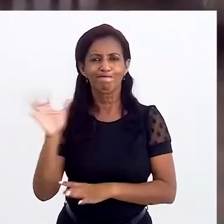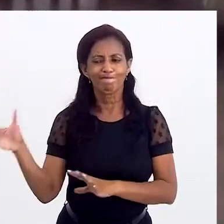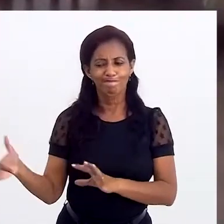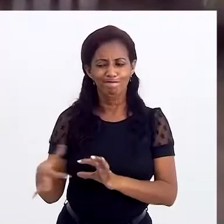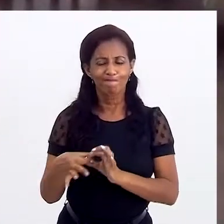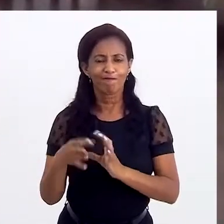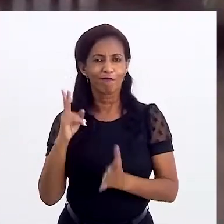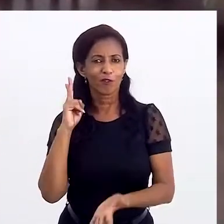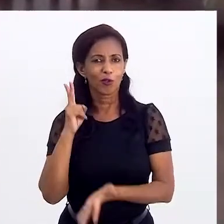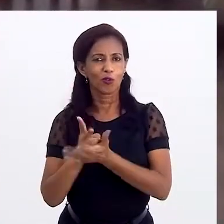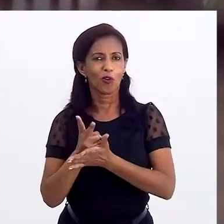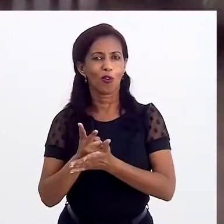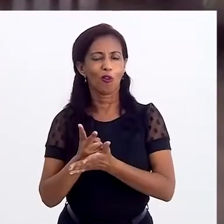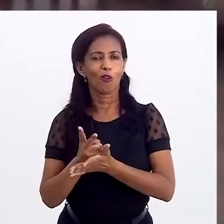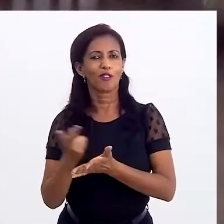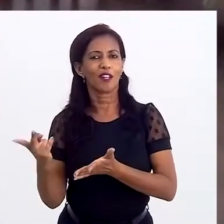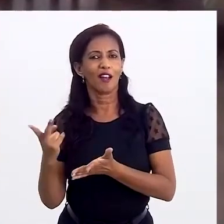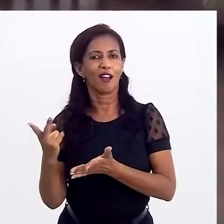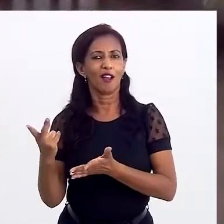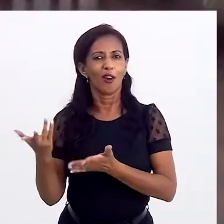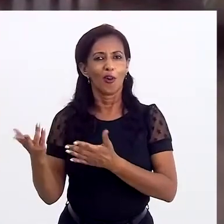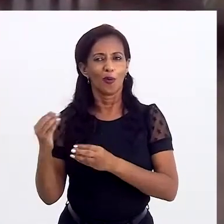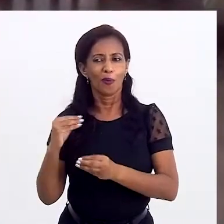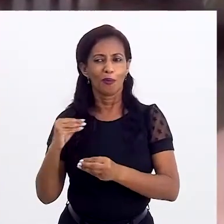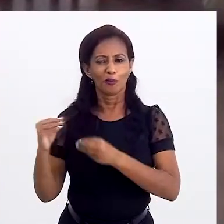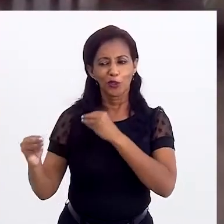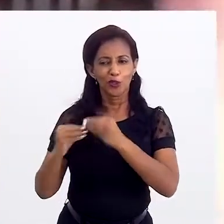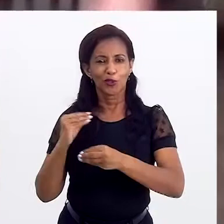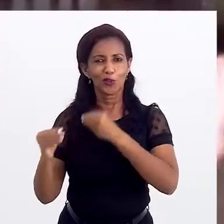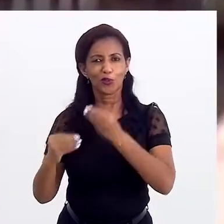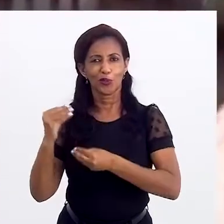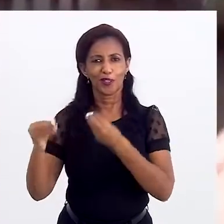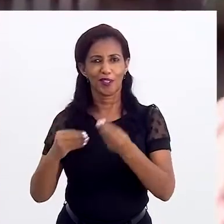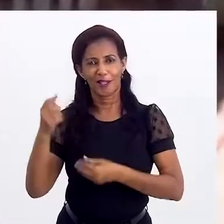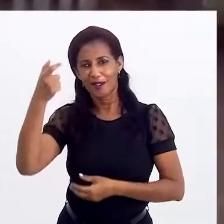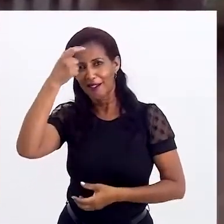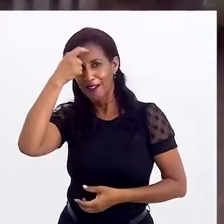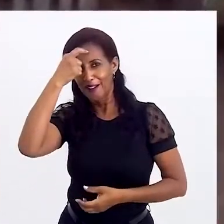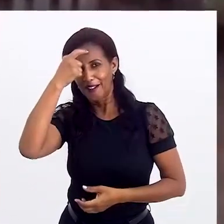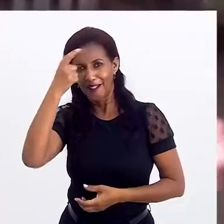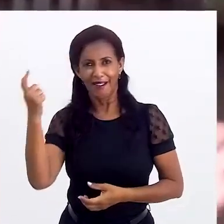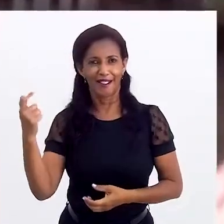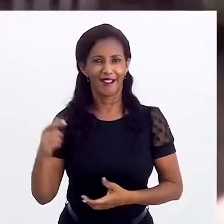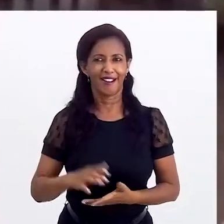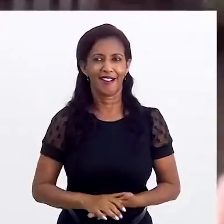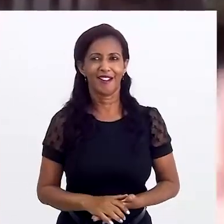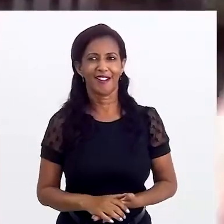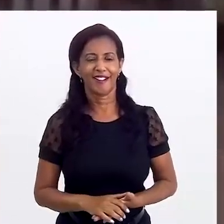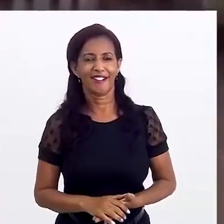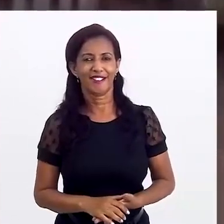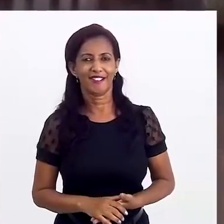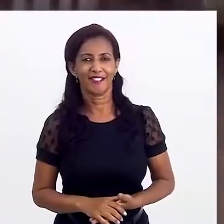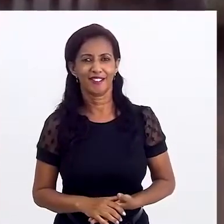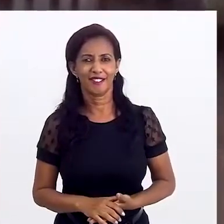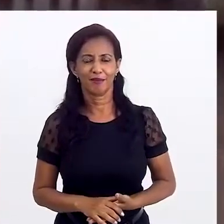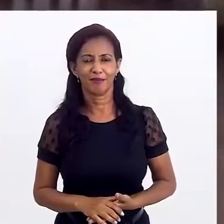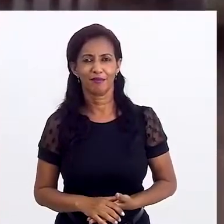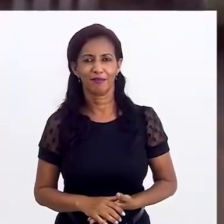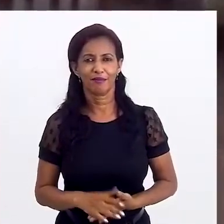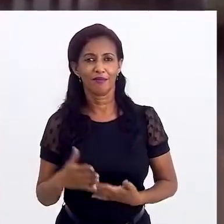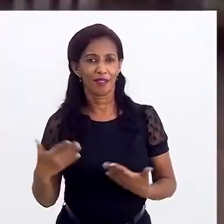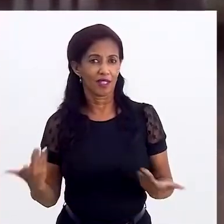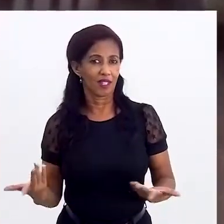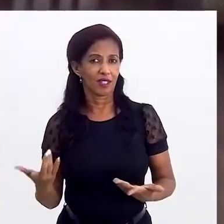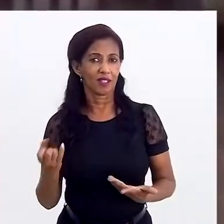eu consegui encontrar uma atividade que eu podia misturar essa minha cabeça toda cartesiana com as